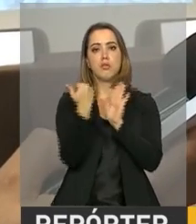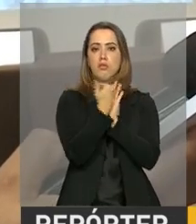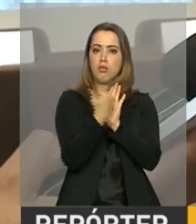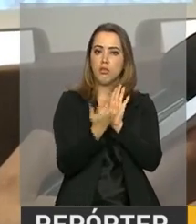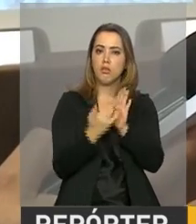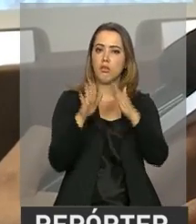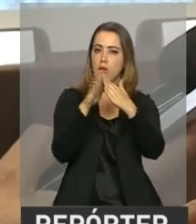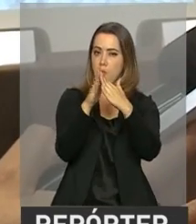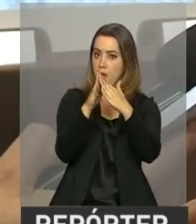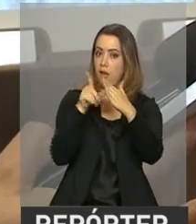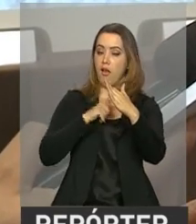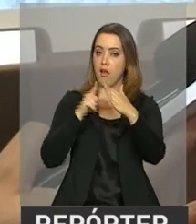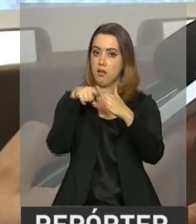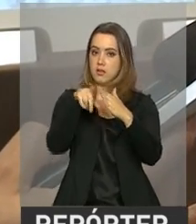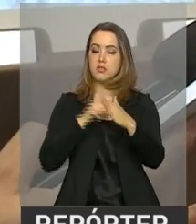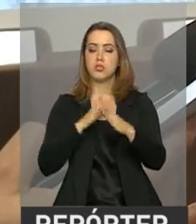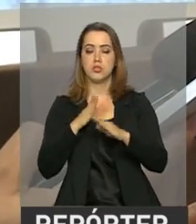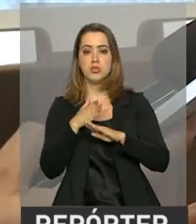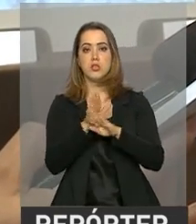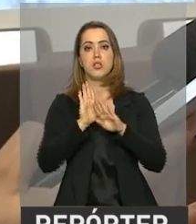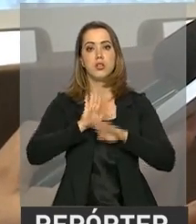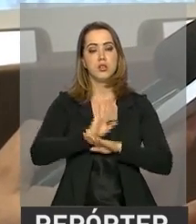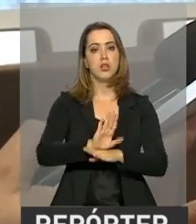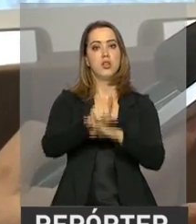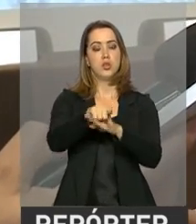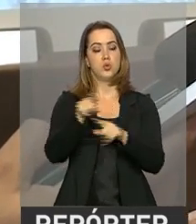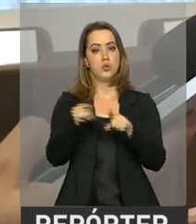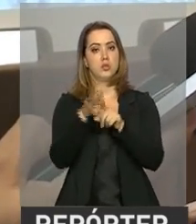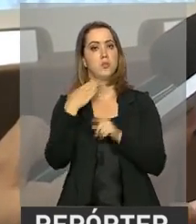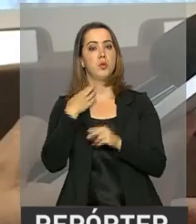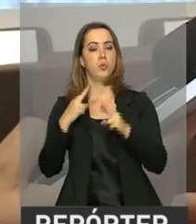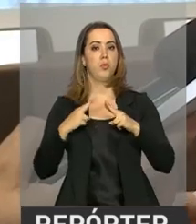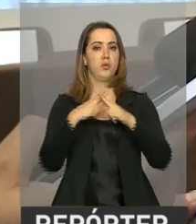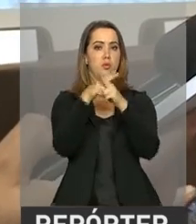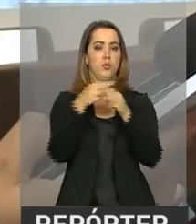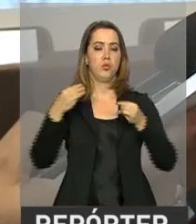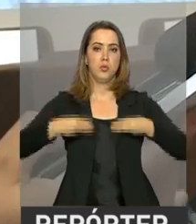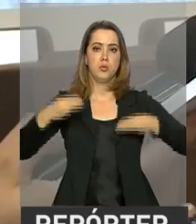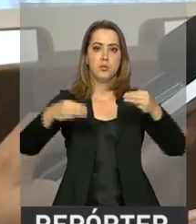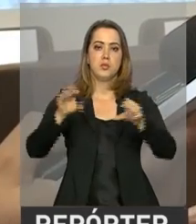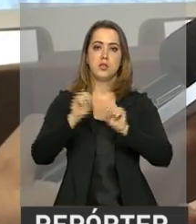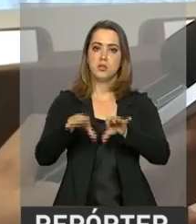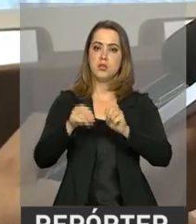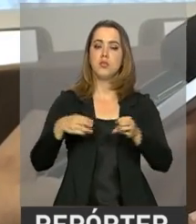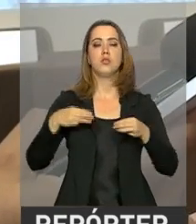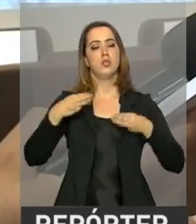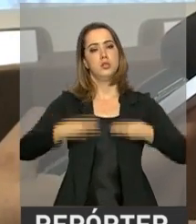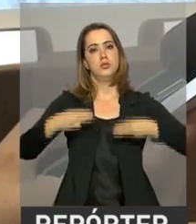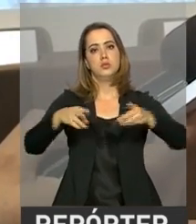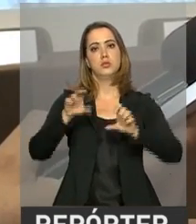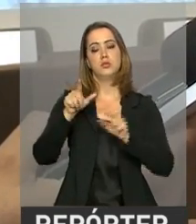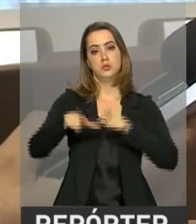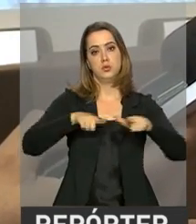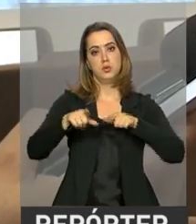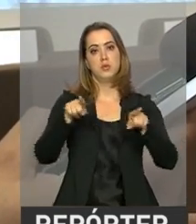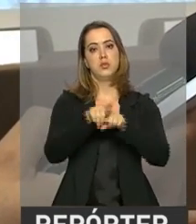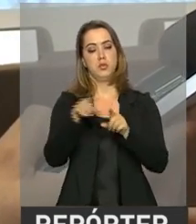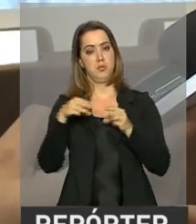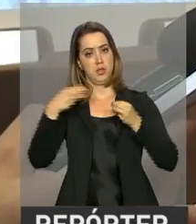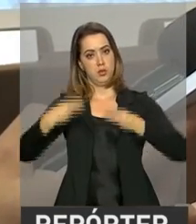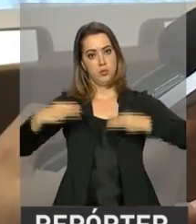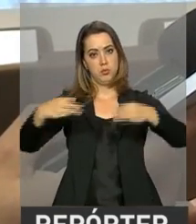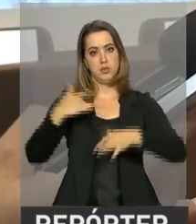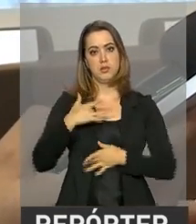Chagas trabalha, nós já estamos conseguindo também o apoio da Caixa Econômica, do Ministério da Educação, do Ministério do Trabalho e do Ministério da Saúde. Ou